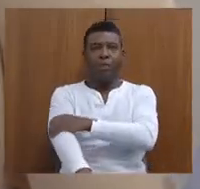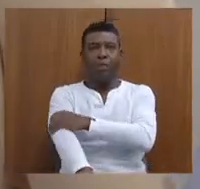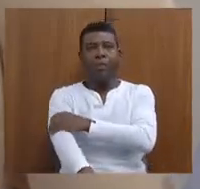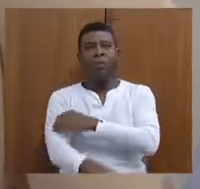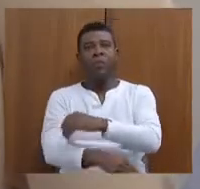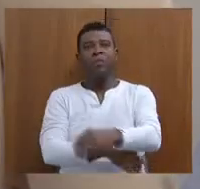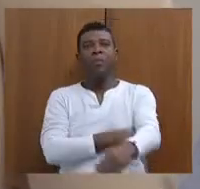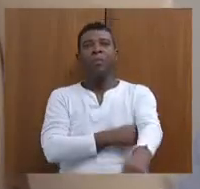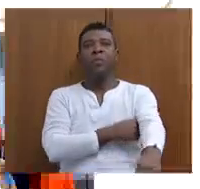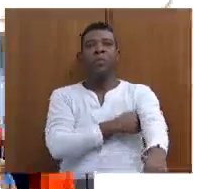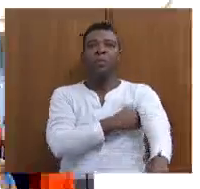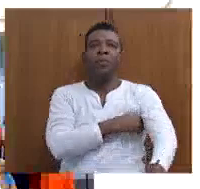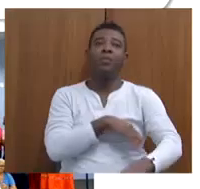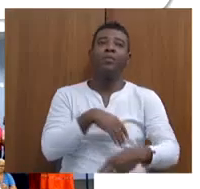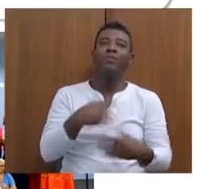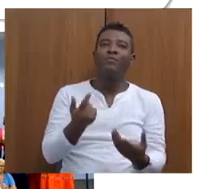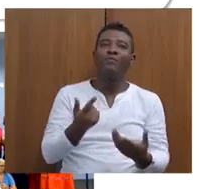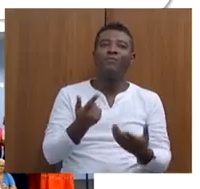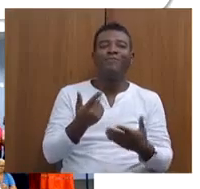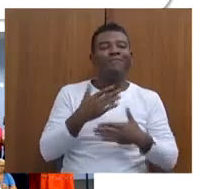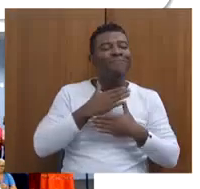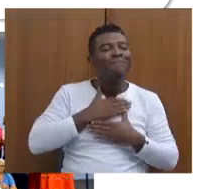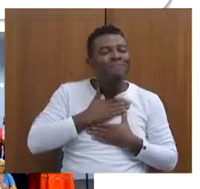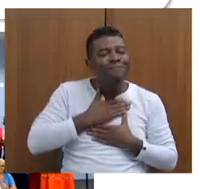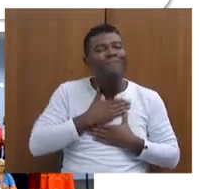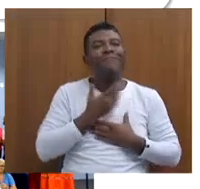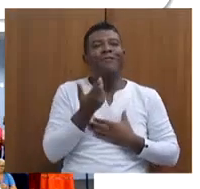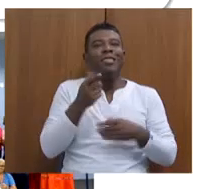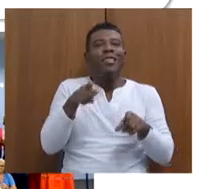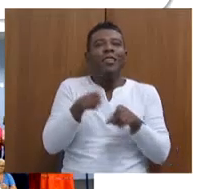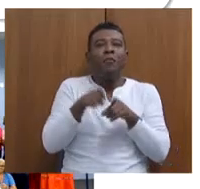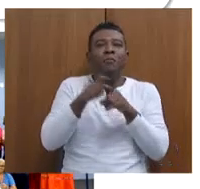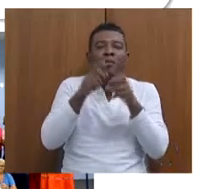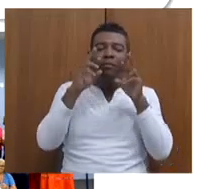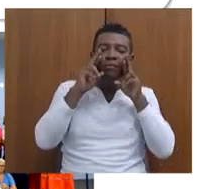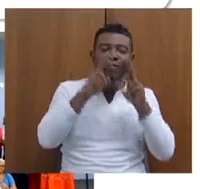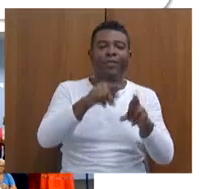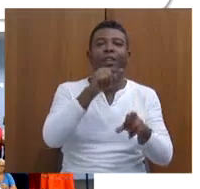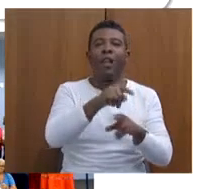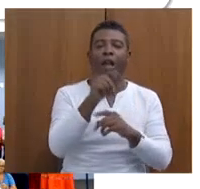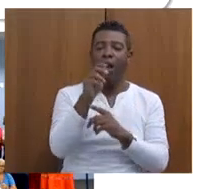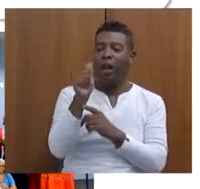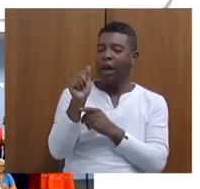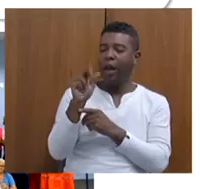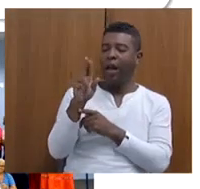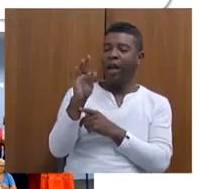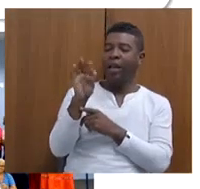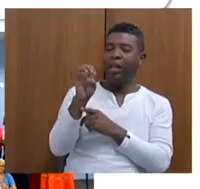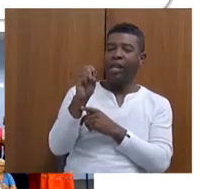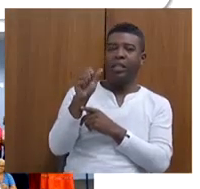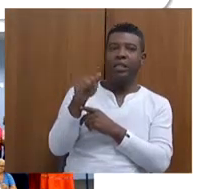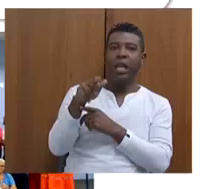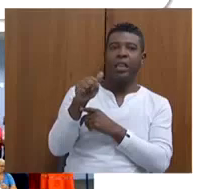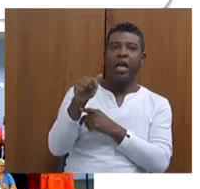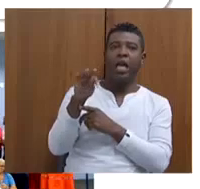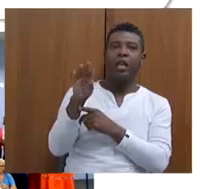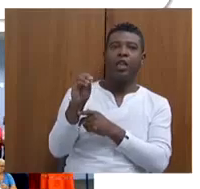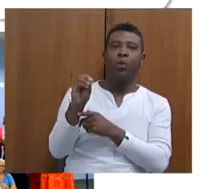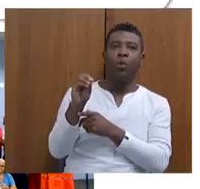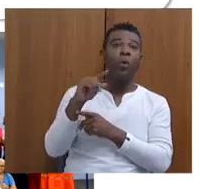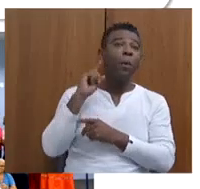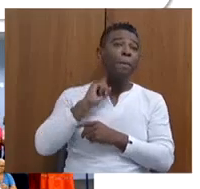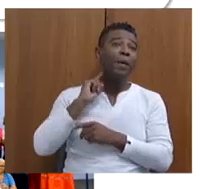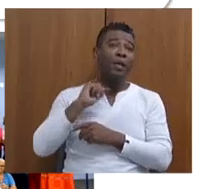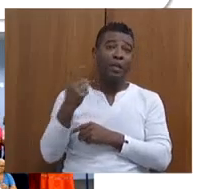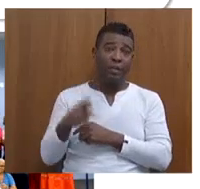bom o nosso querido e respeitado artesanato Mineiro numa premiação de